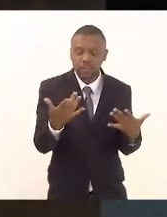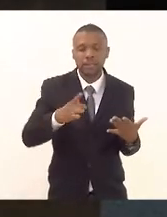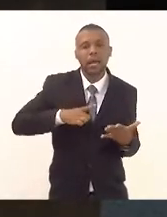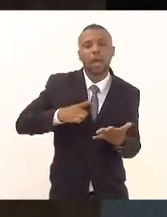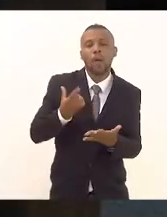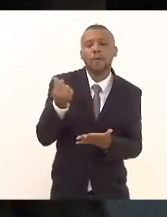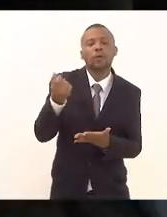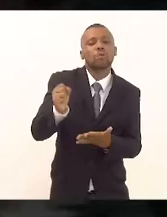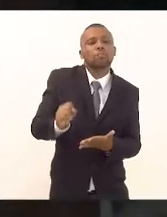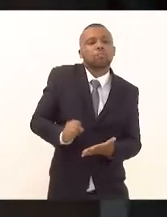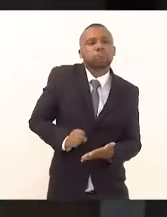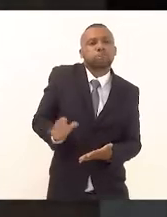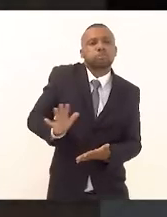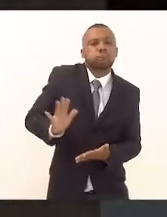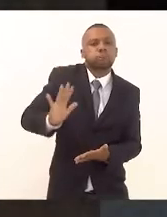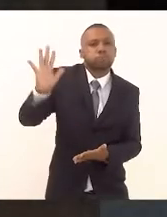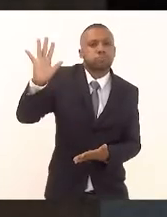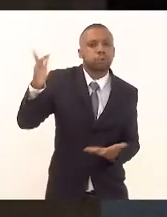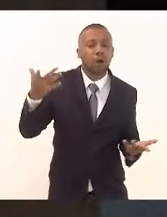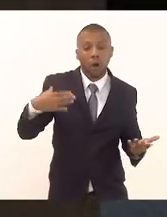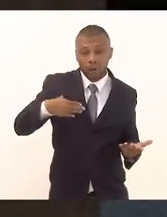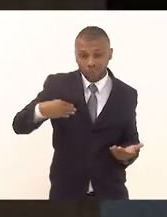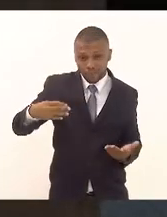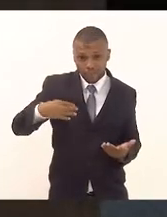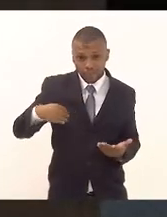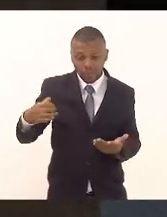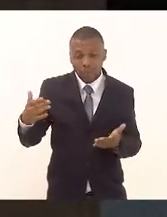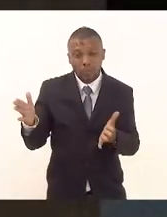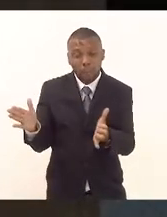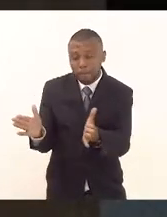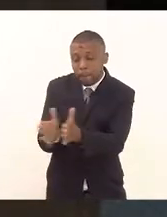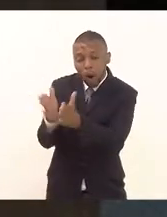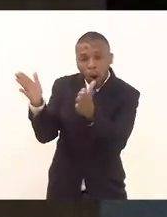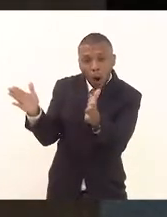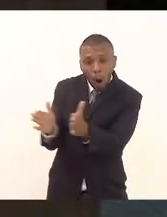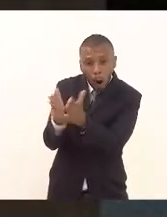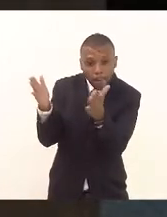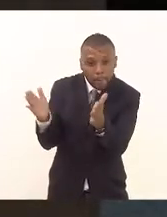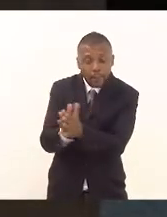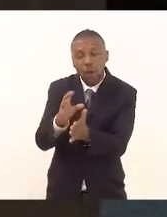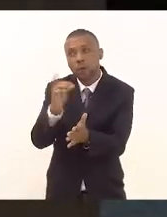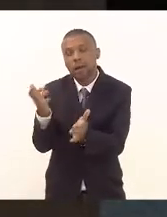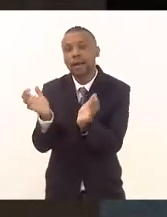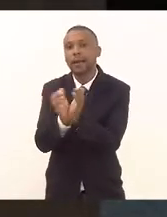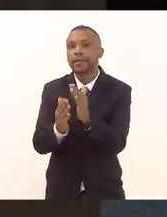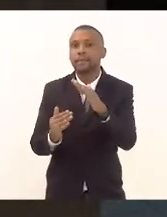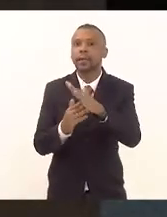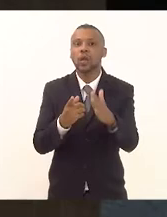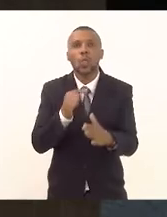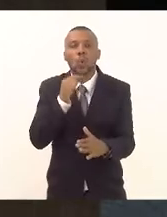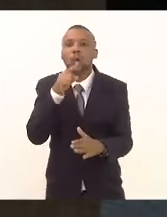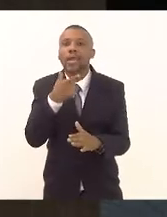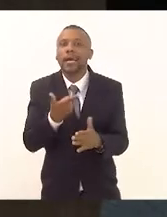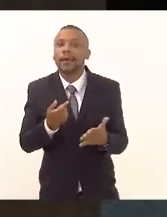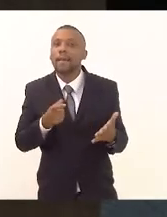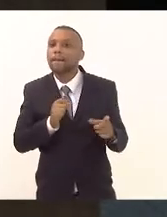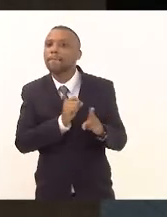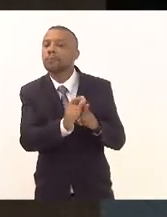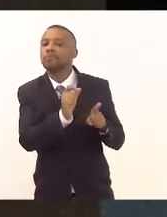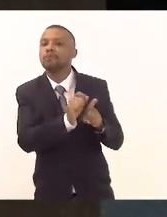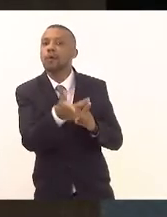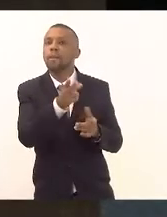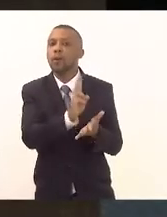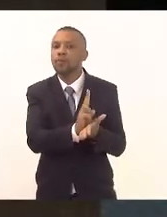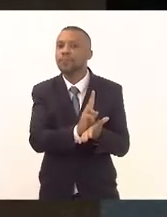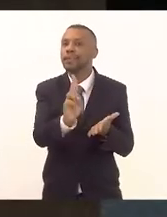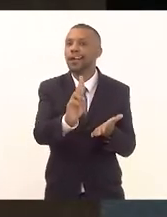preço altíssimo. O filho da classe baixa ou da classe média não consegue custear uma universidade